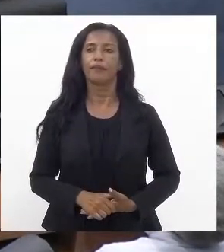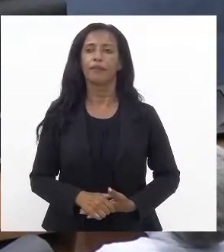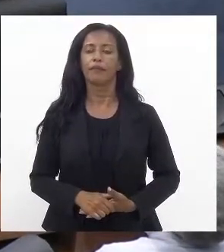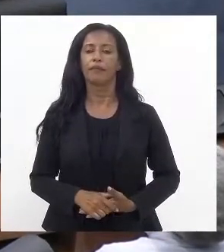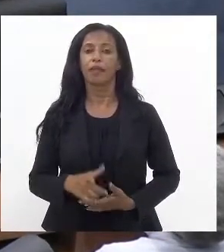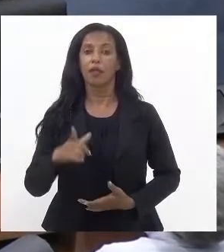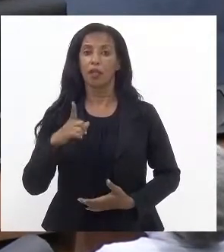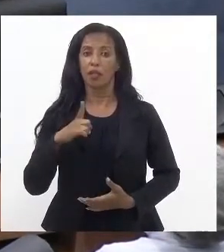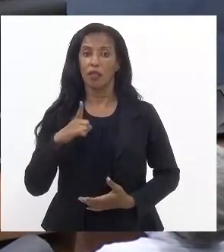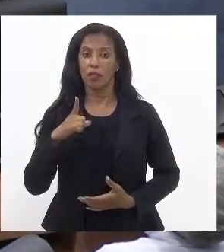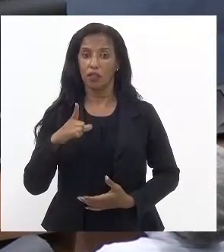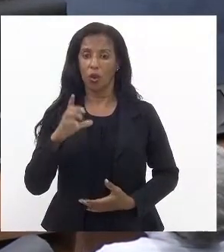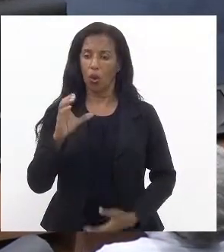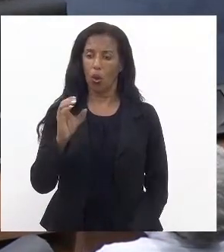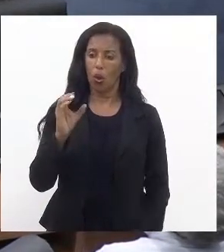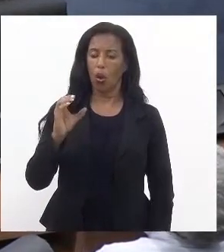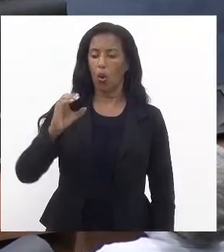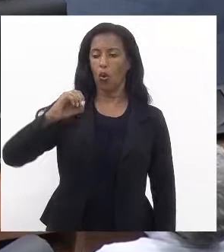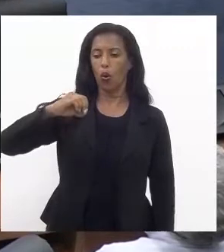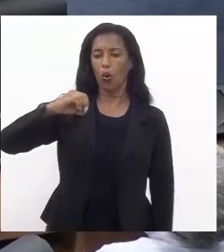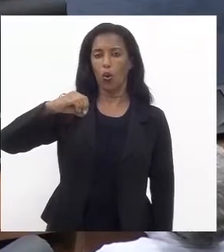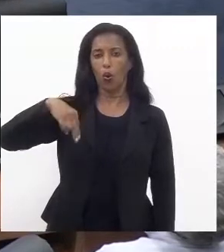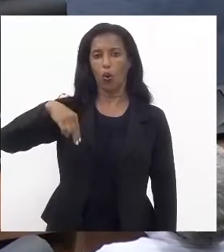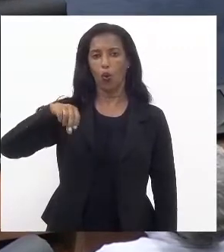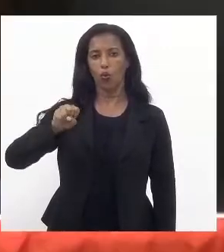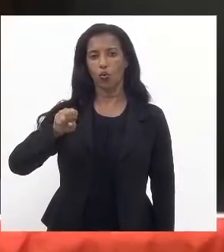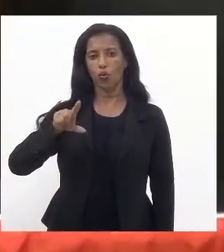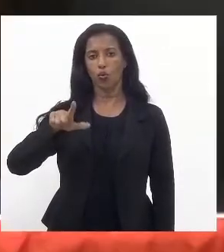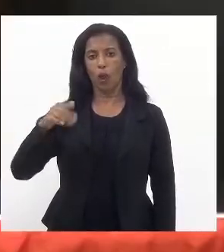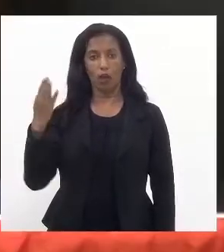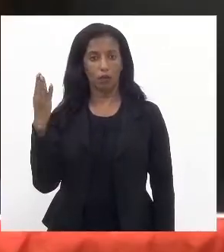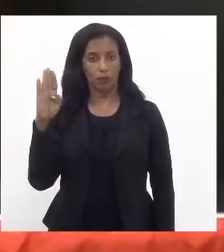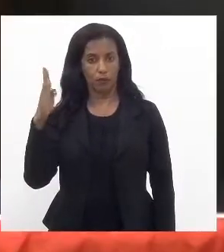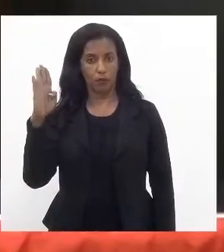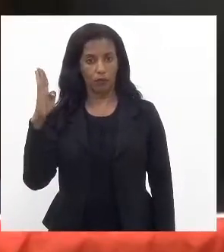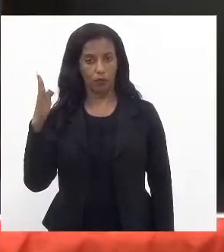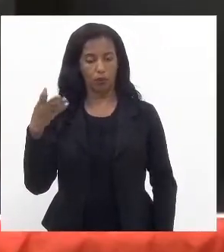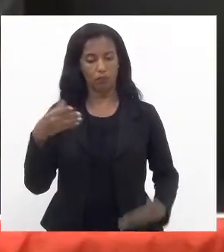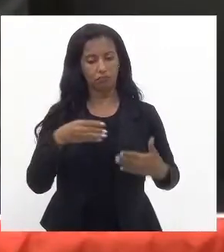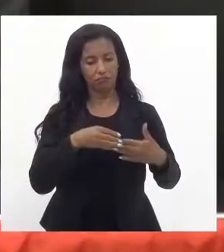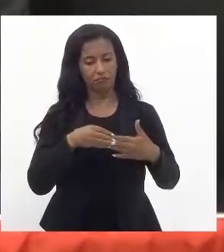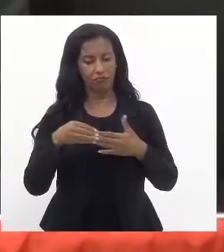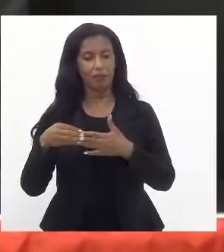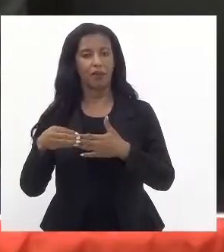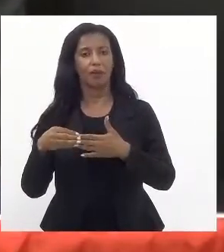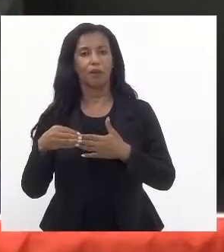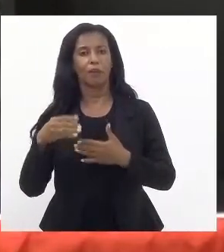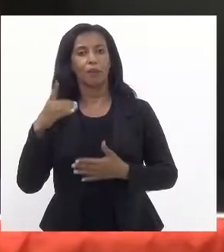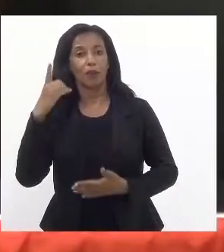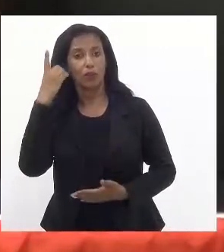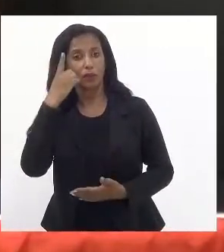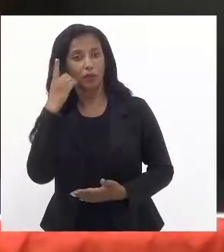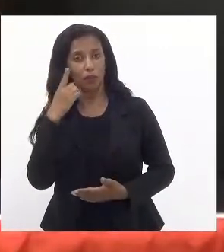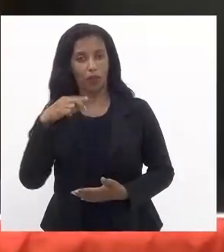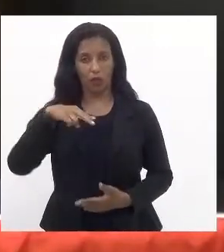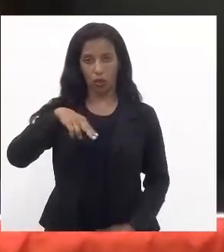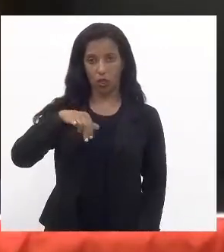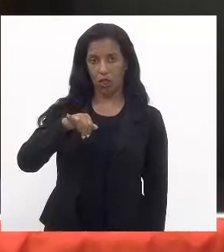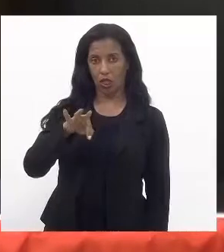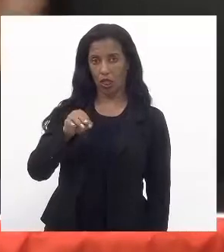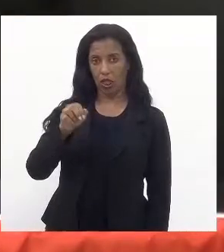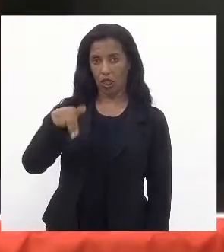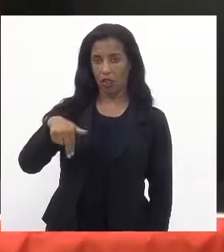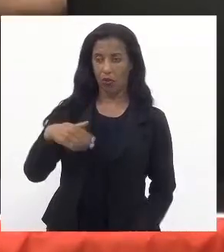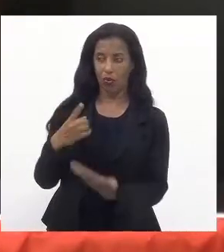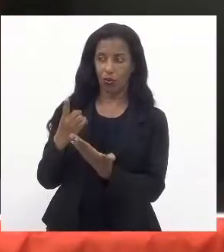estive no consulado, em Botafogo, levado lá pelas mãos do deputado Nilton Salomão e pelo